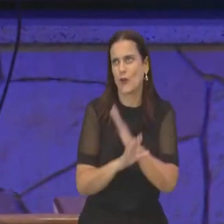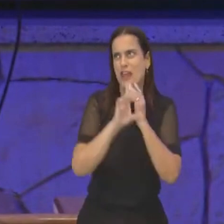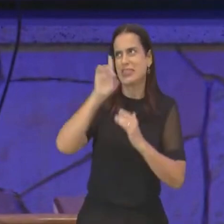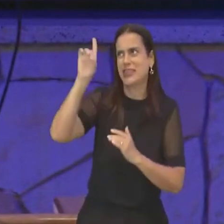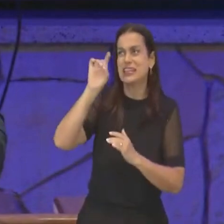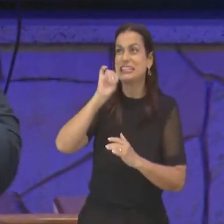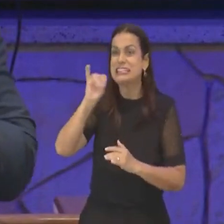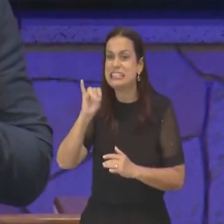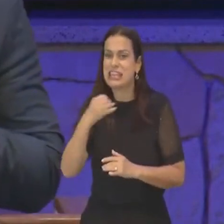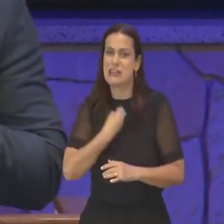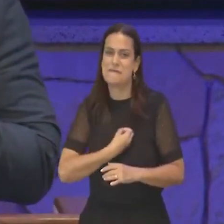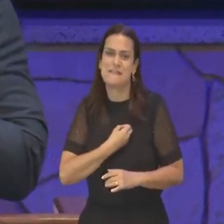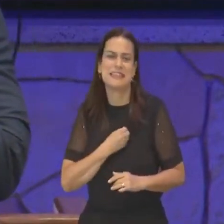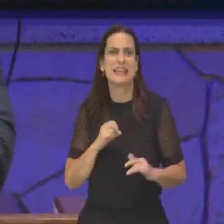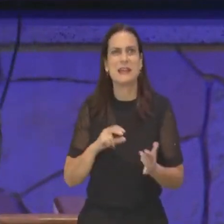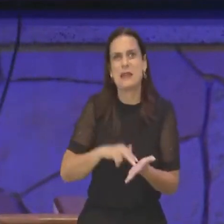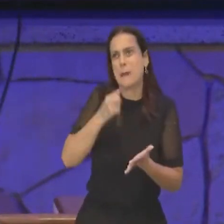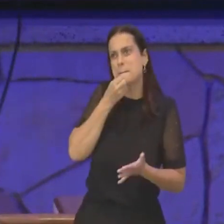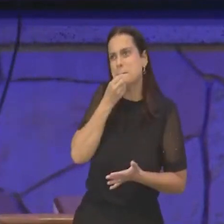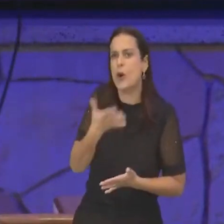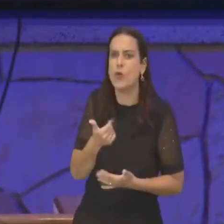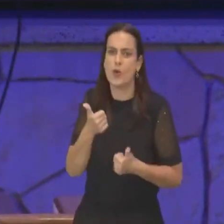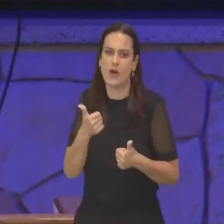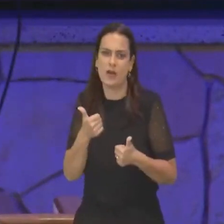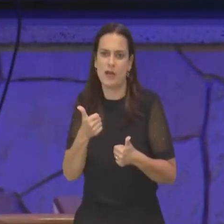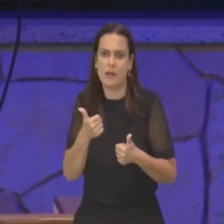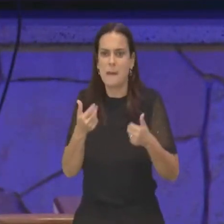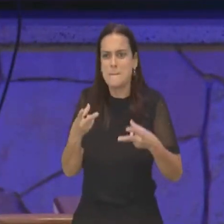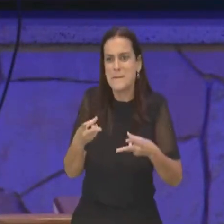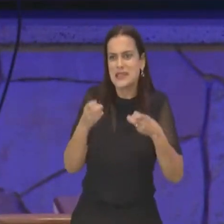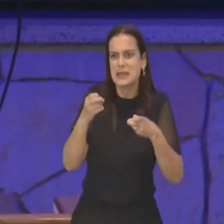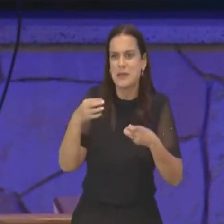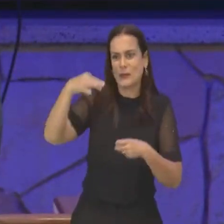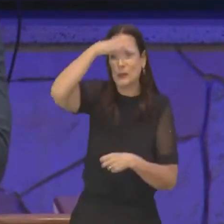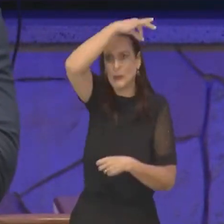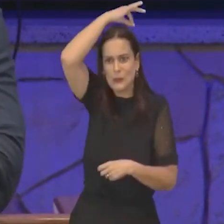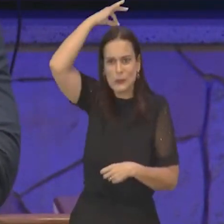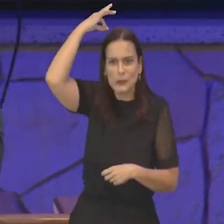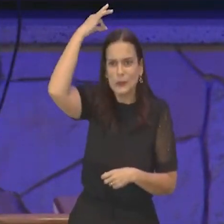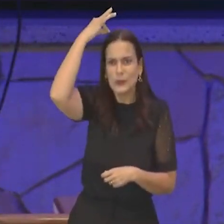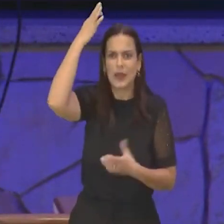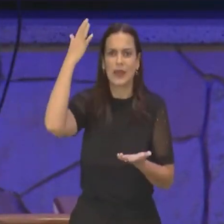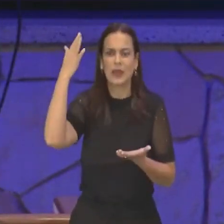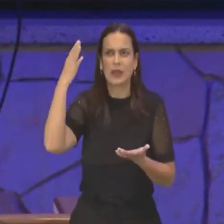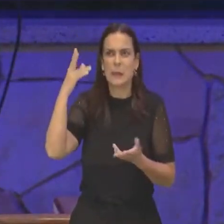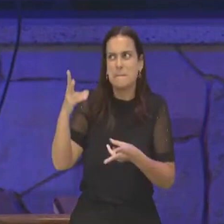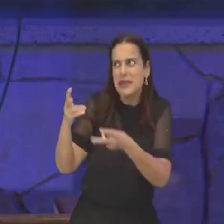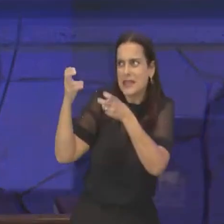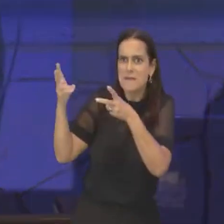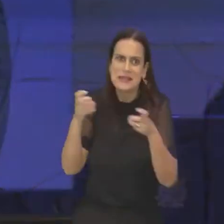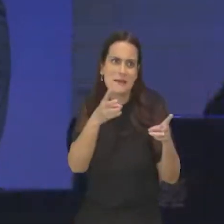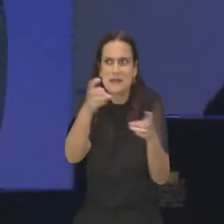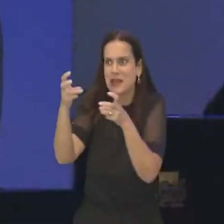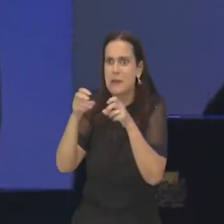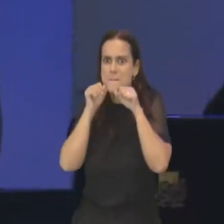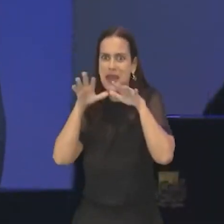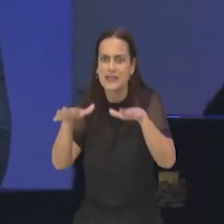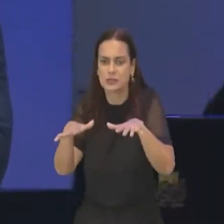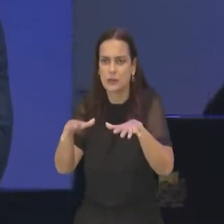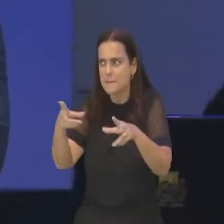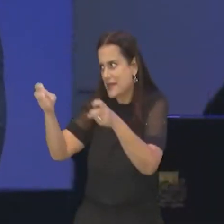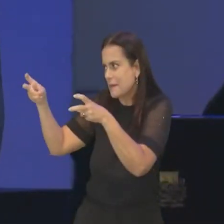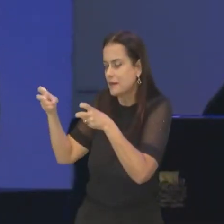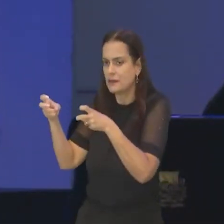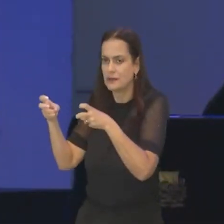Jesus apenas quando nós percebemos a ação, as tuas mãos sobre a nossa vida, sobre as nossas petições, sobre a